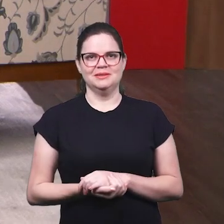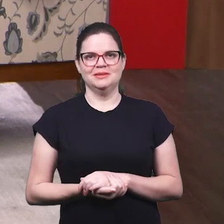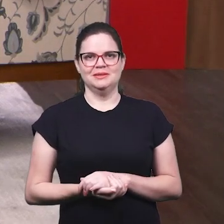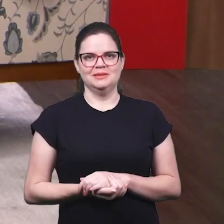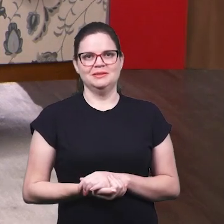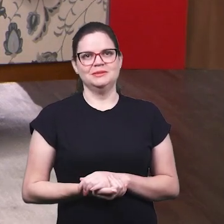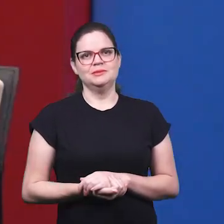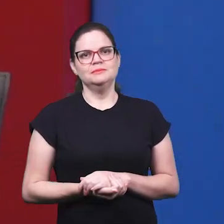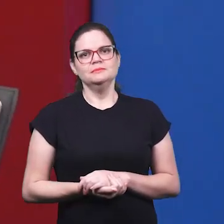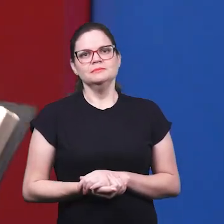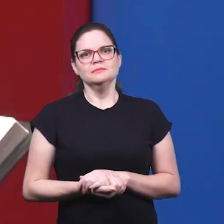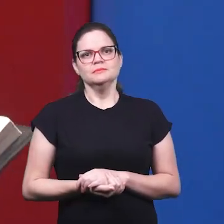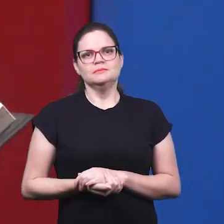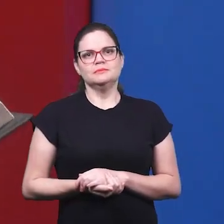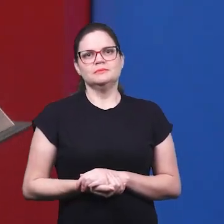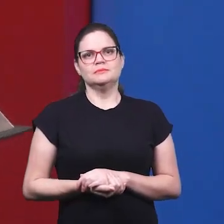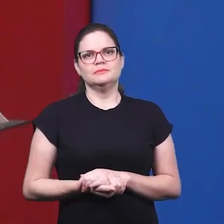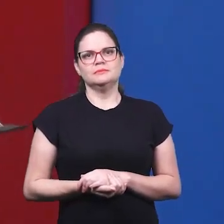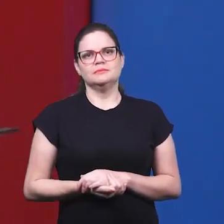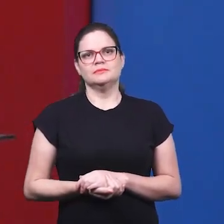Tá bem?